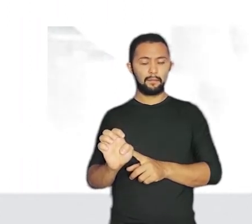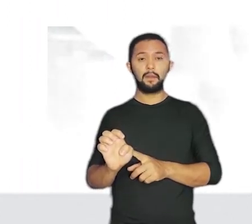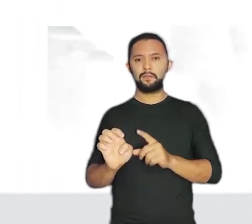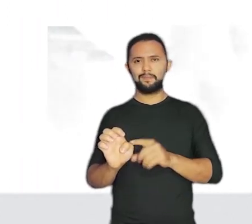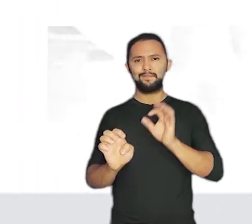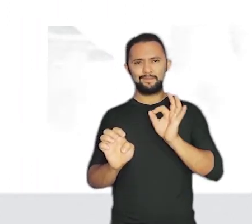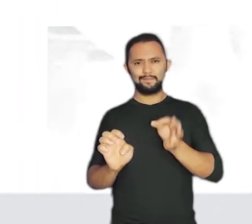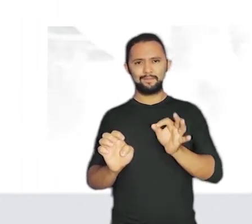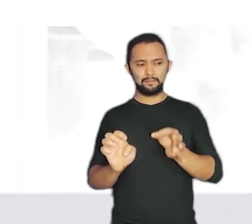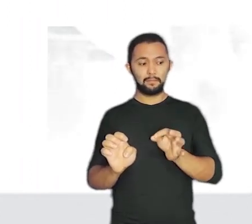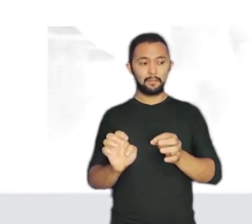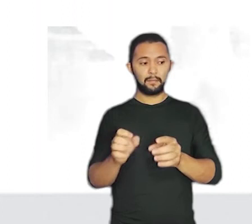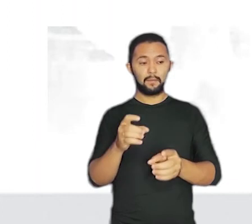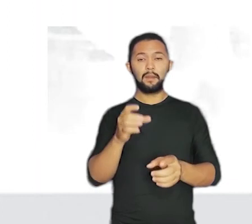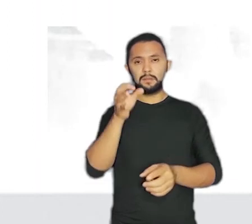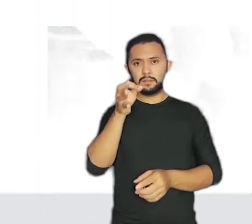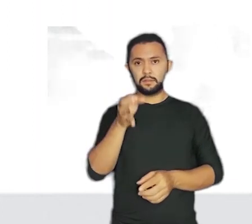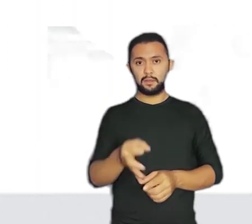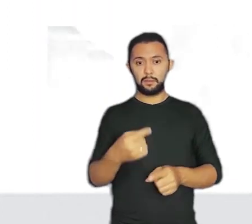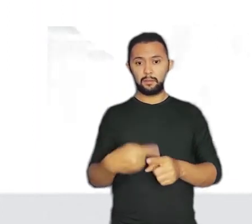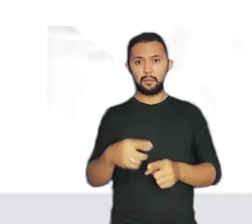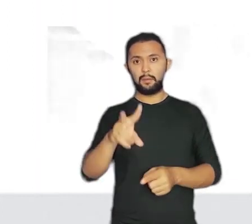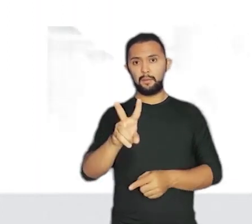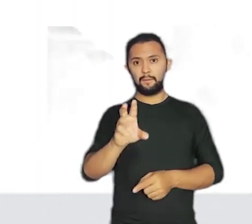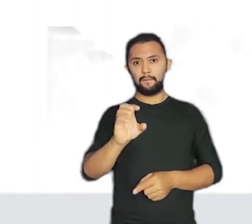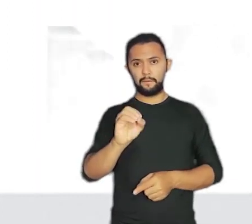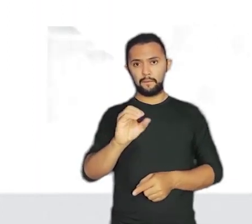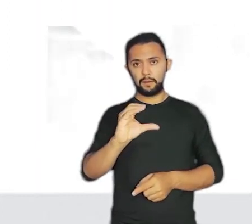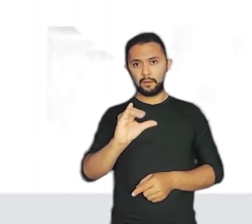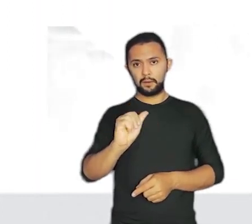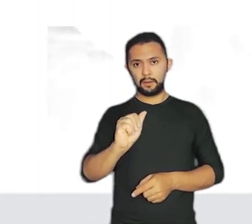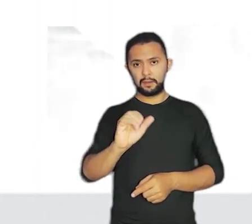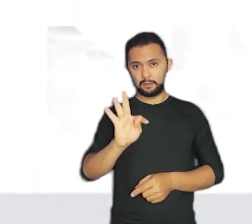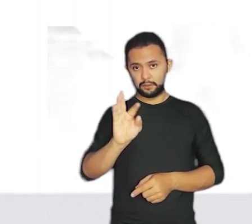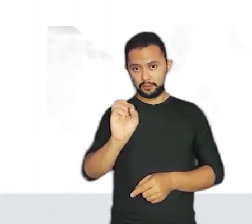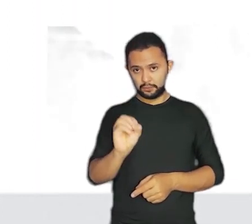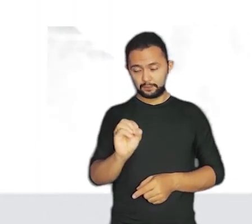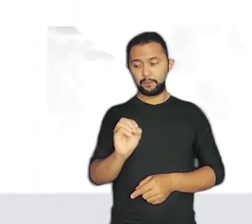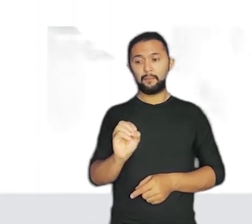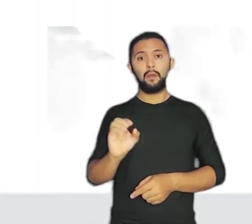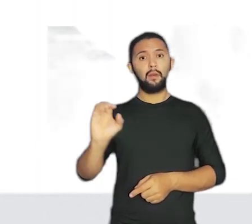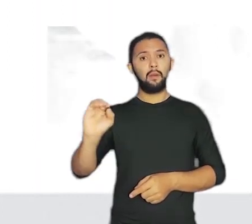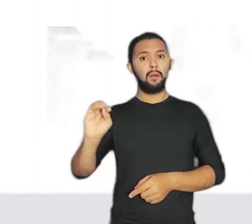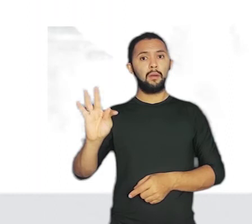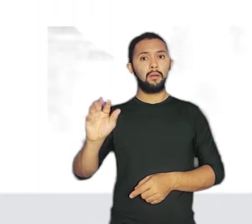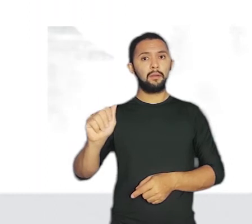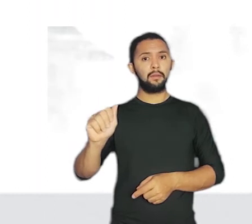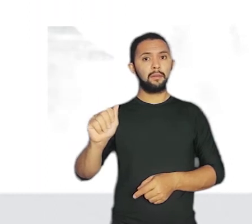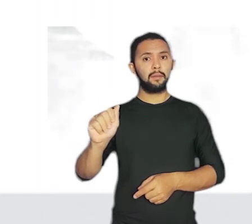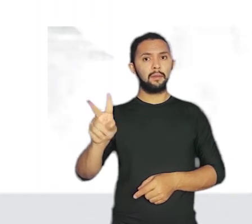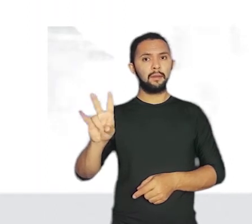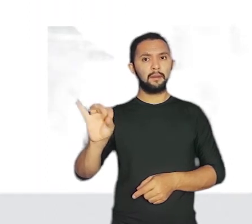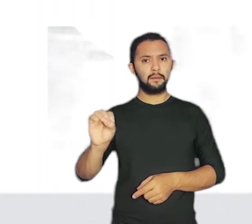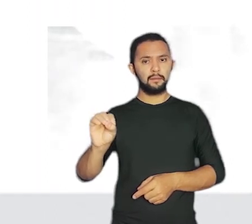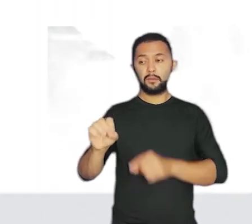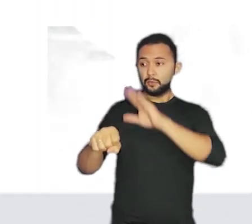acertou. Então você acertou aqui que o Otávio é o vocativo, é o chamamento, né? Eu argumentei, Otávio, mas ele não quis me ouvir. Então